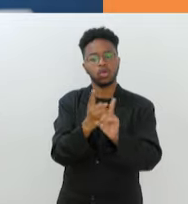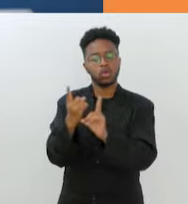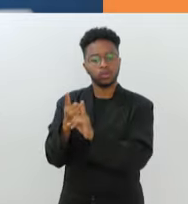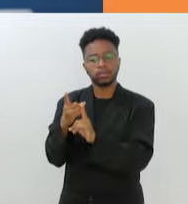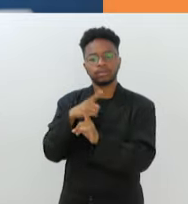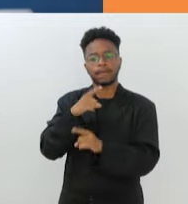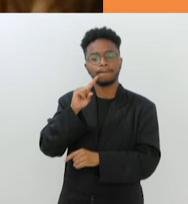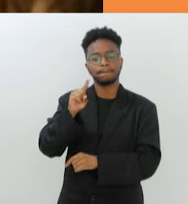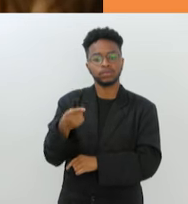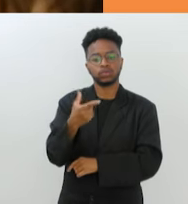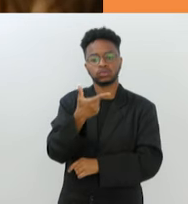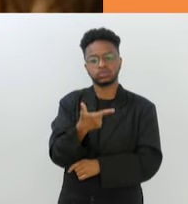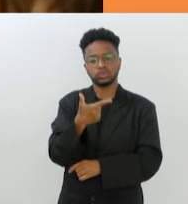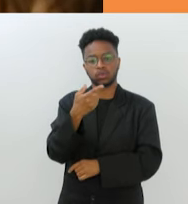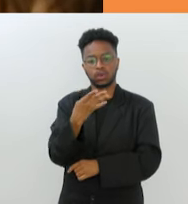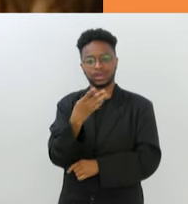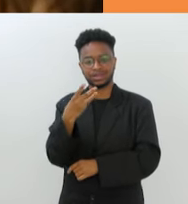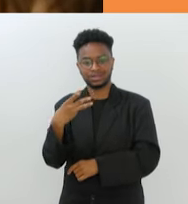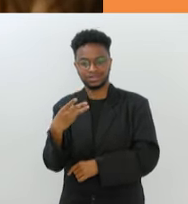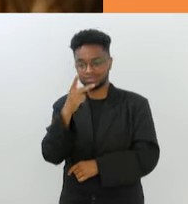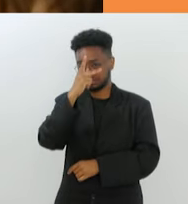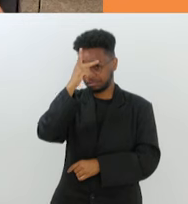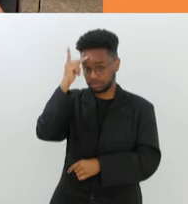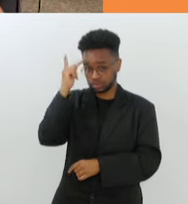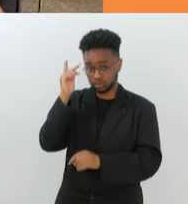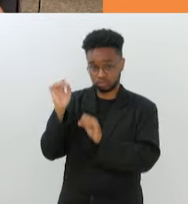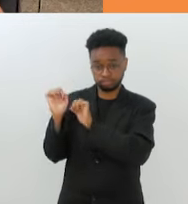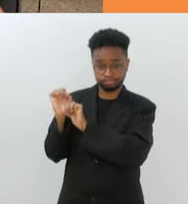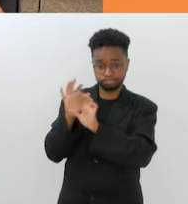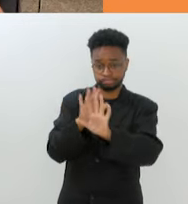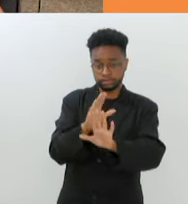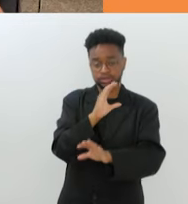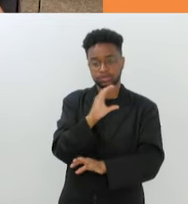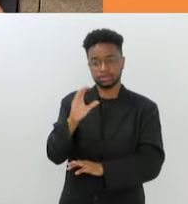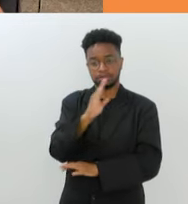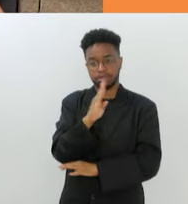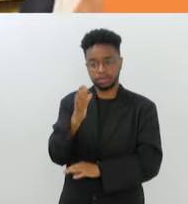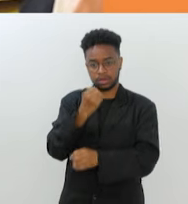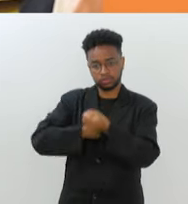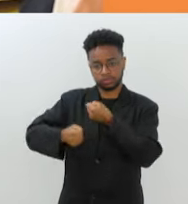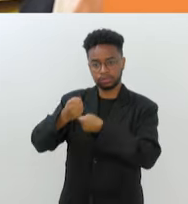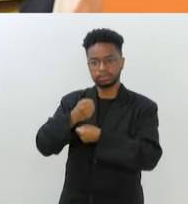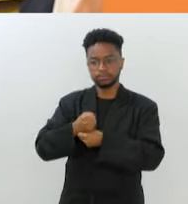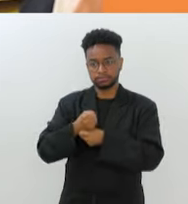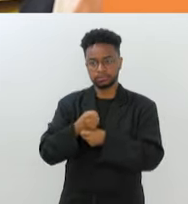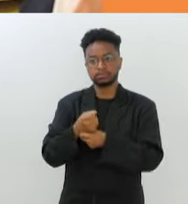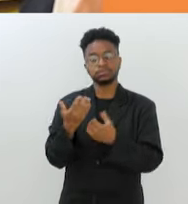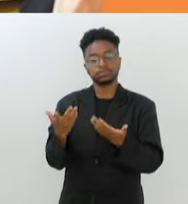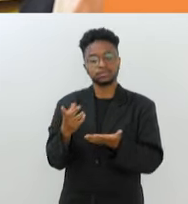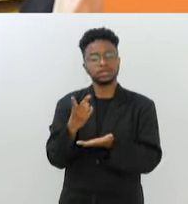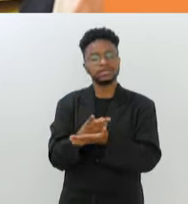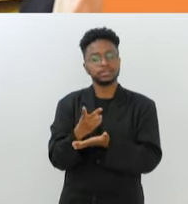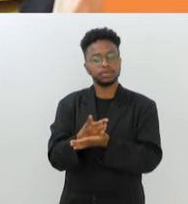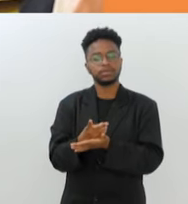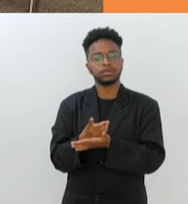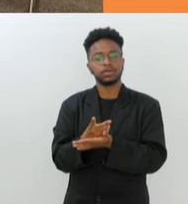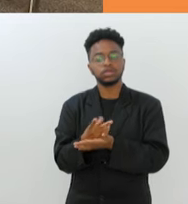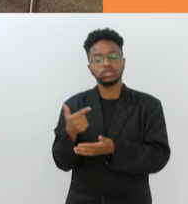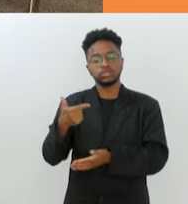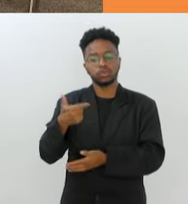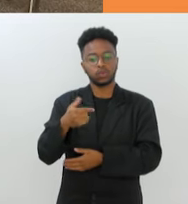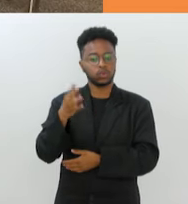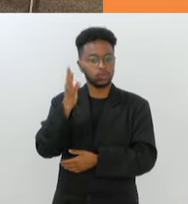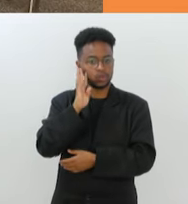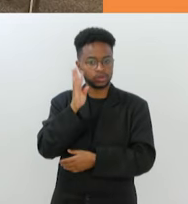atraíram 1.243 pessoas para o CCBB Rio ano passado, sempre na segunda quarta-feira de cada